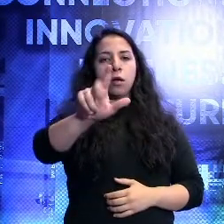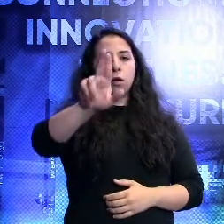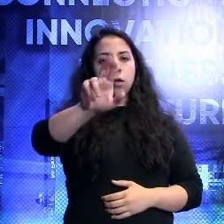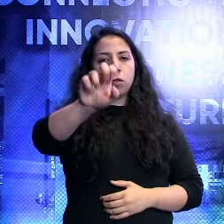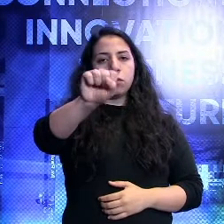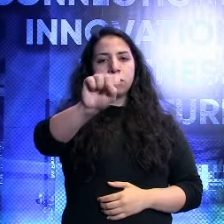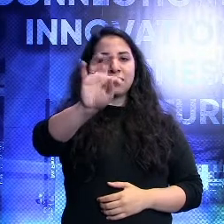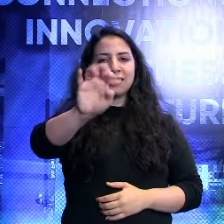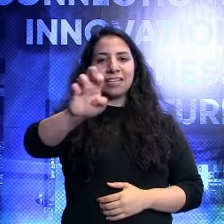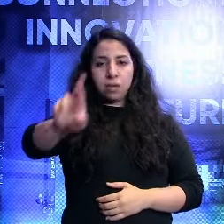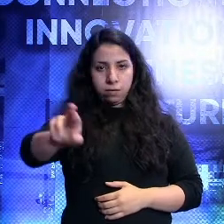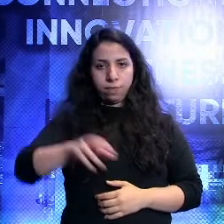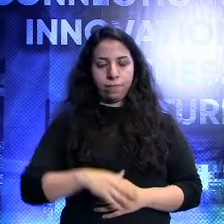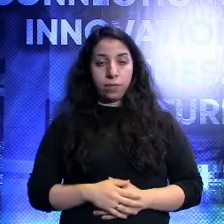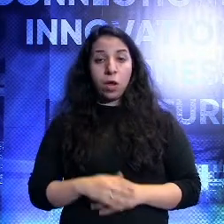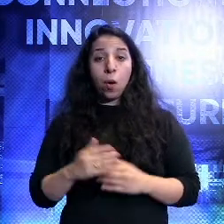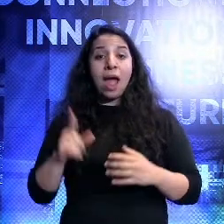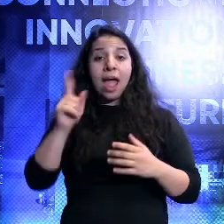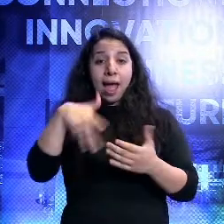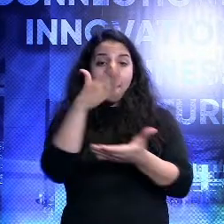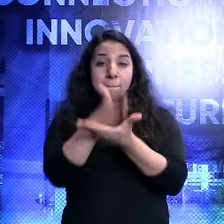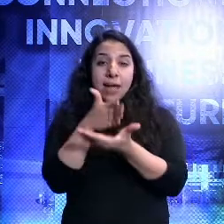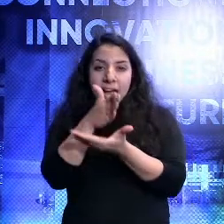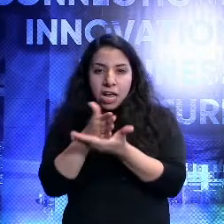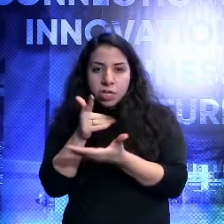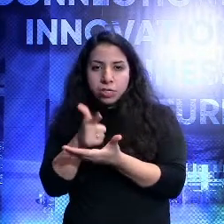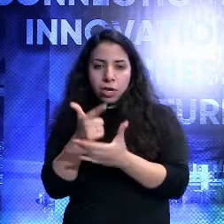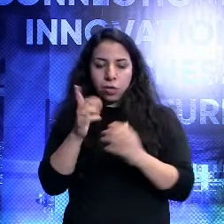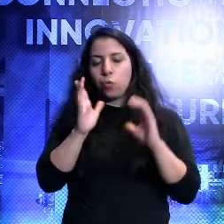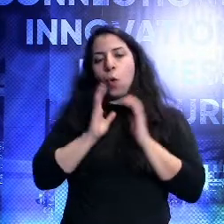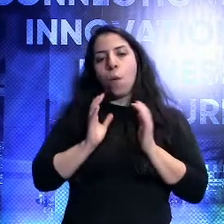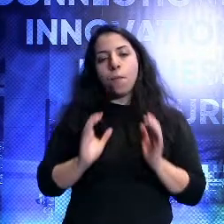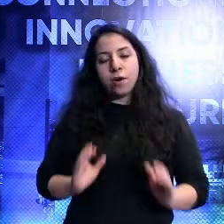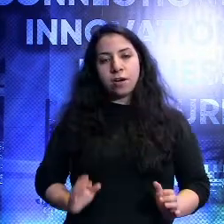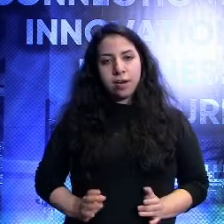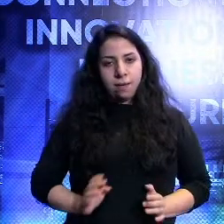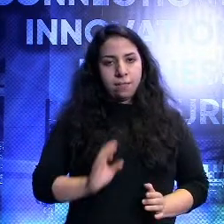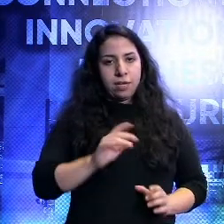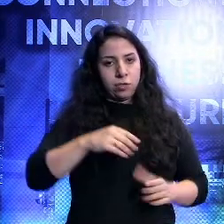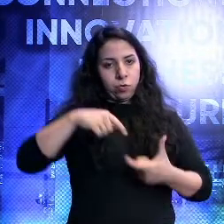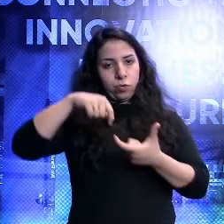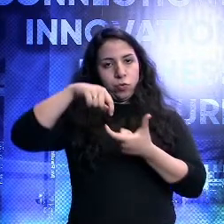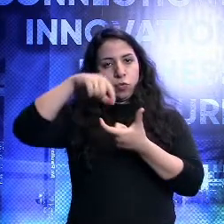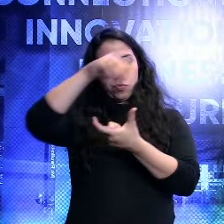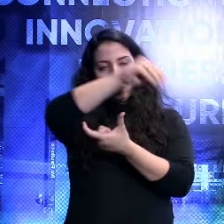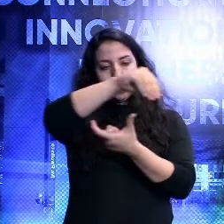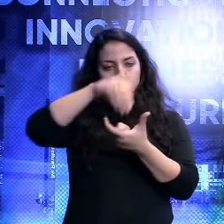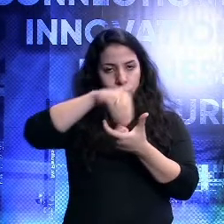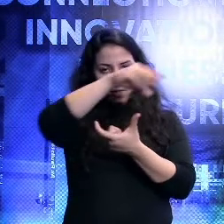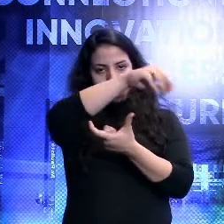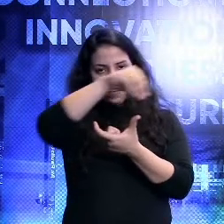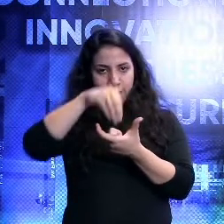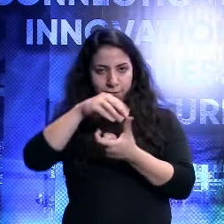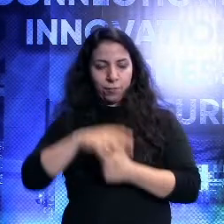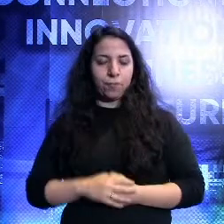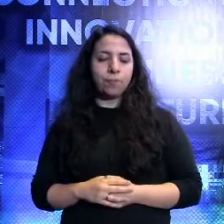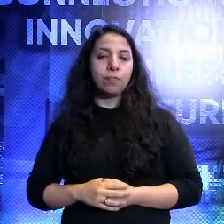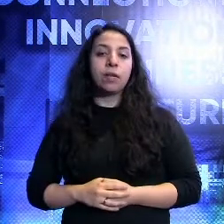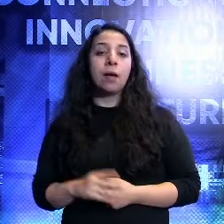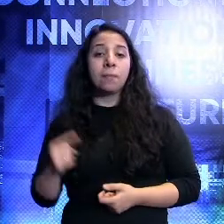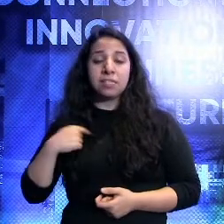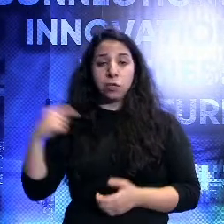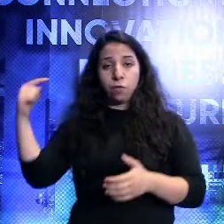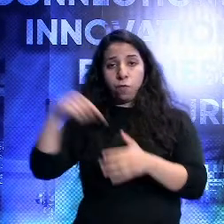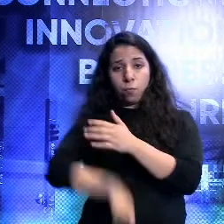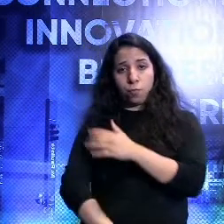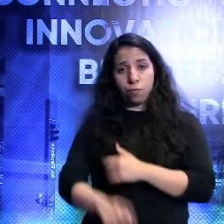média do comportamento daquelas variáveis. E aqui a gente teria 3 personas bem definidas. Só que eu não vou me aprofundar nisso, porque